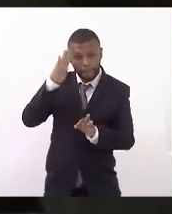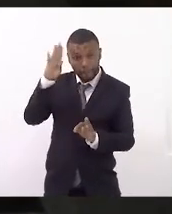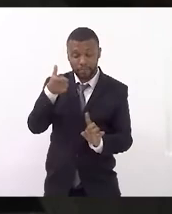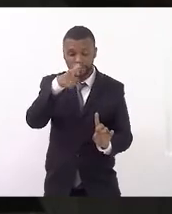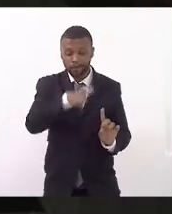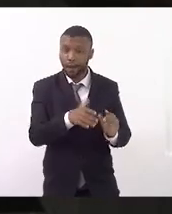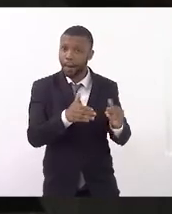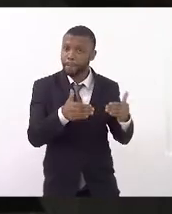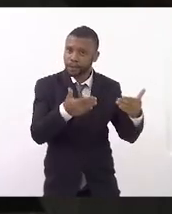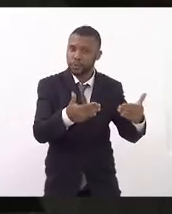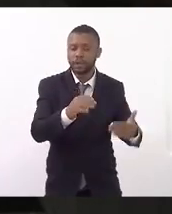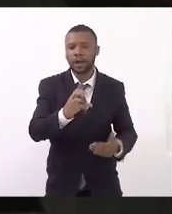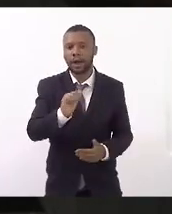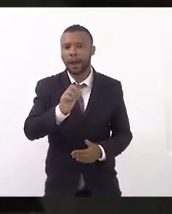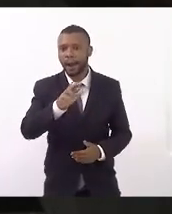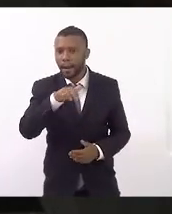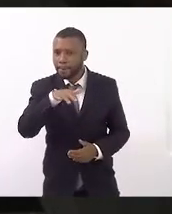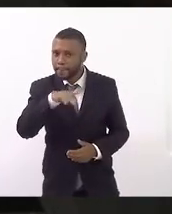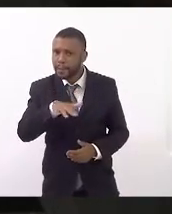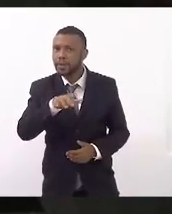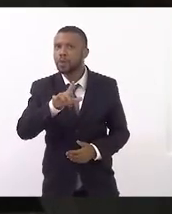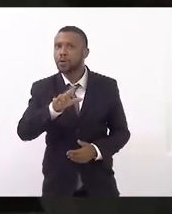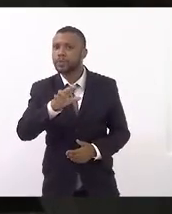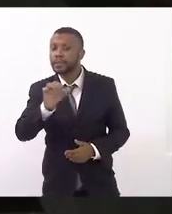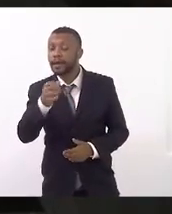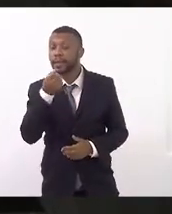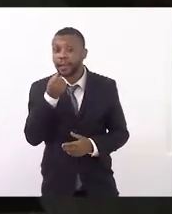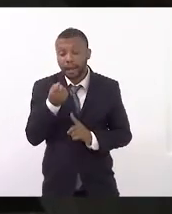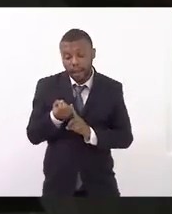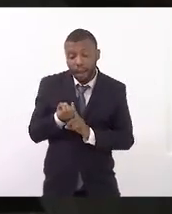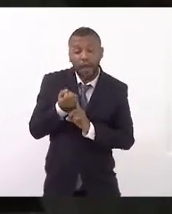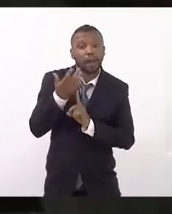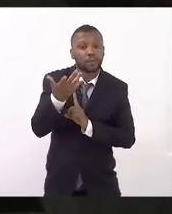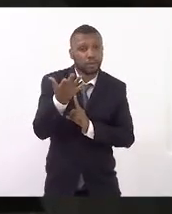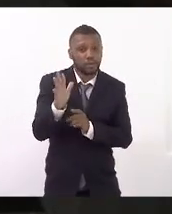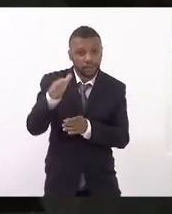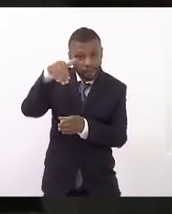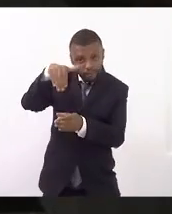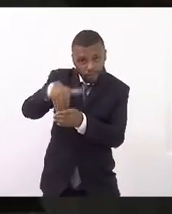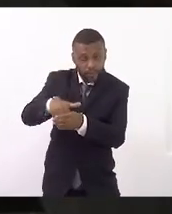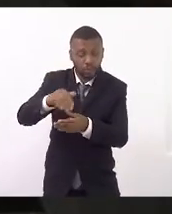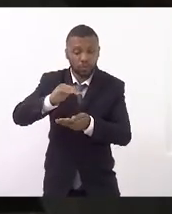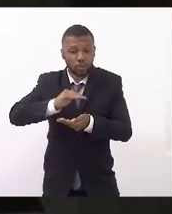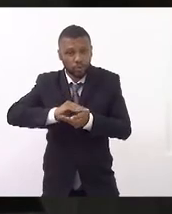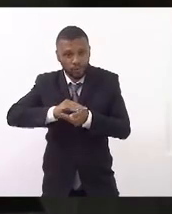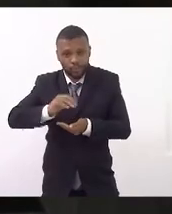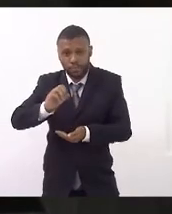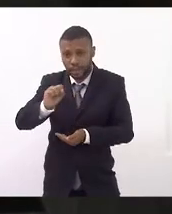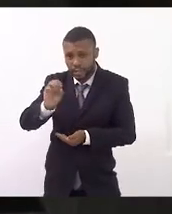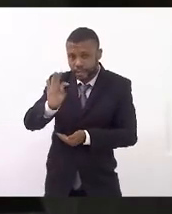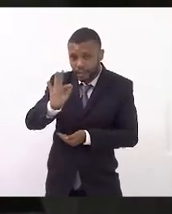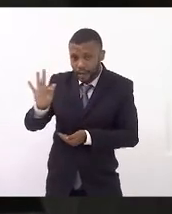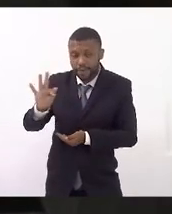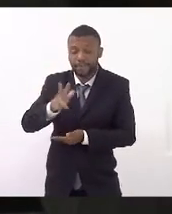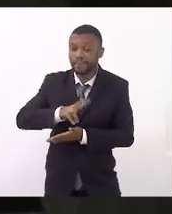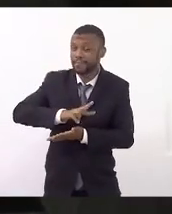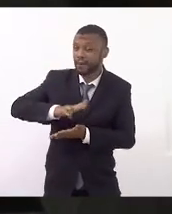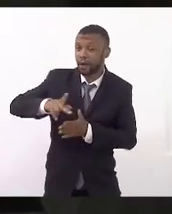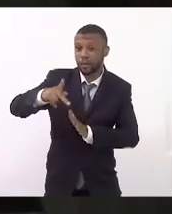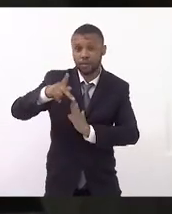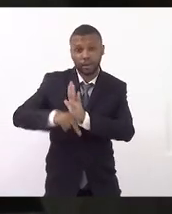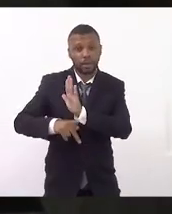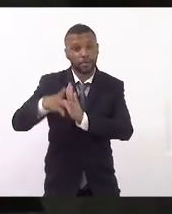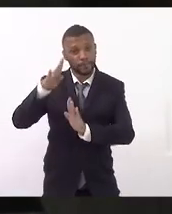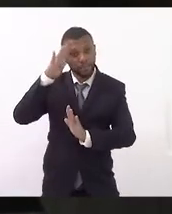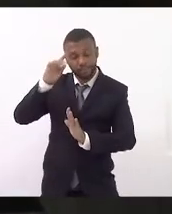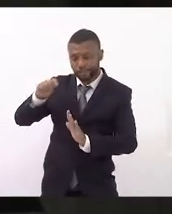Lúcia, é a relatora, está relatando agora, isso está em votação no Supremo, vários projetos, entre os quais a questão